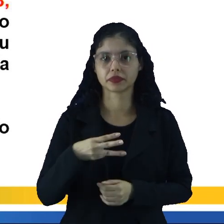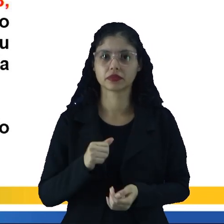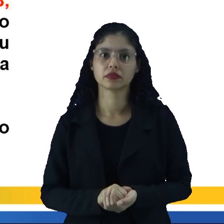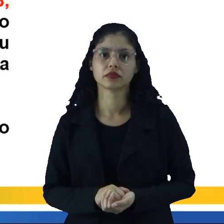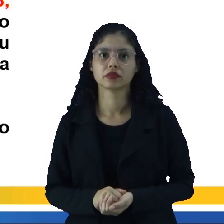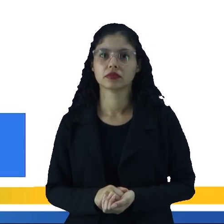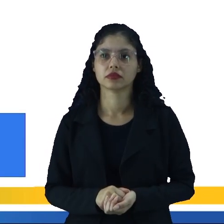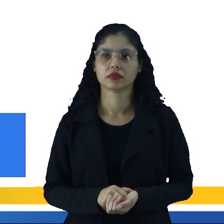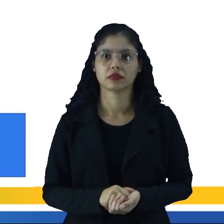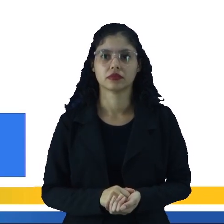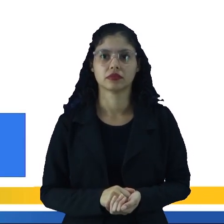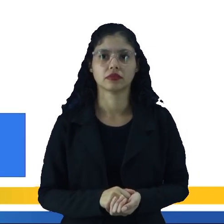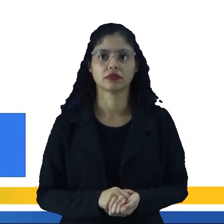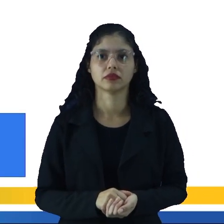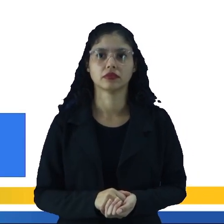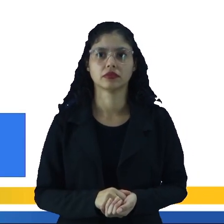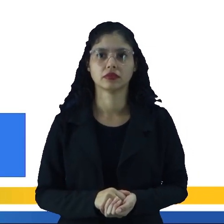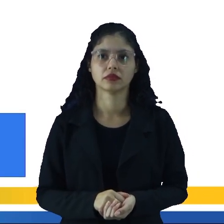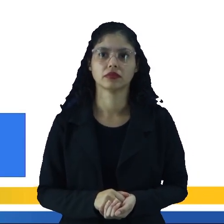funciona.